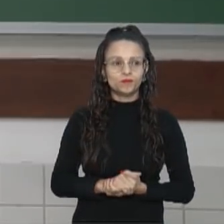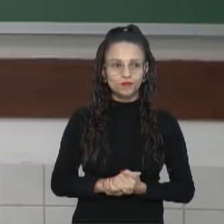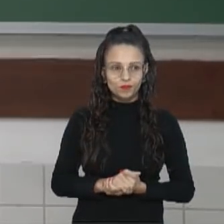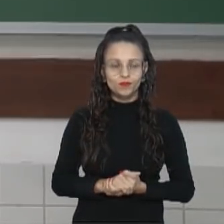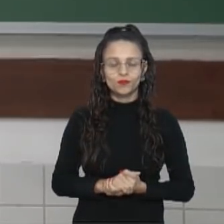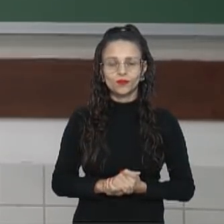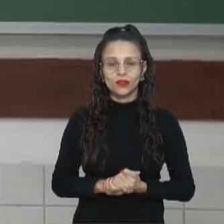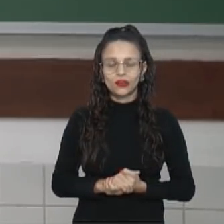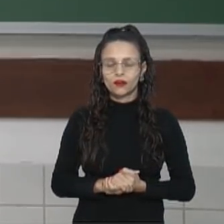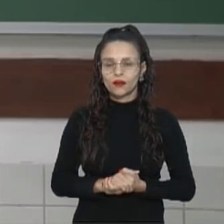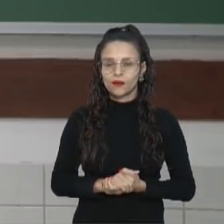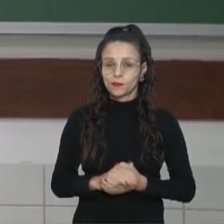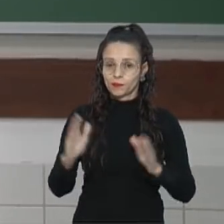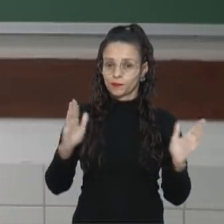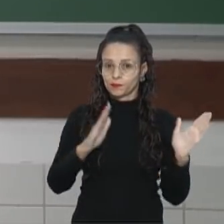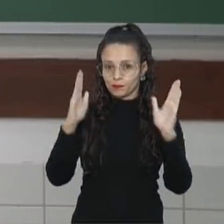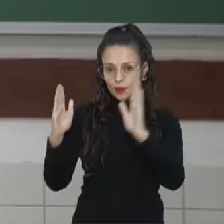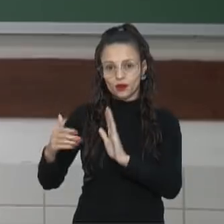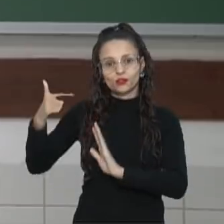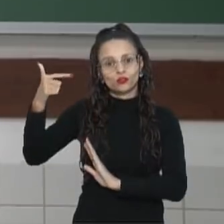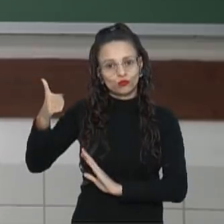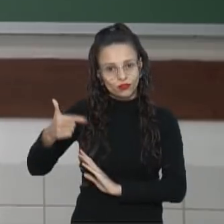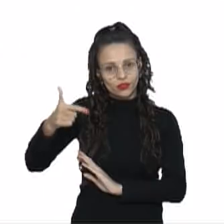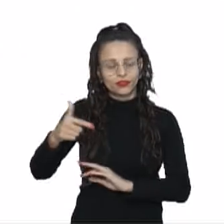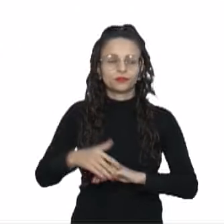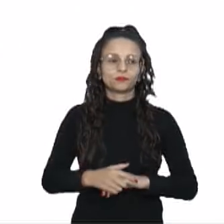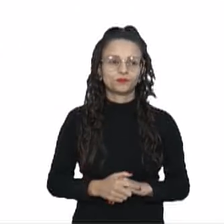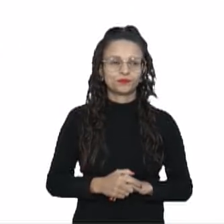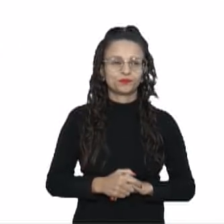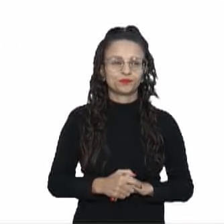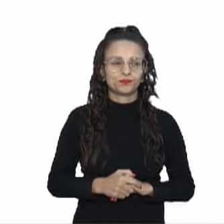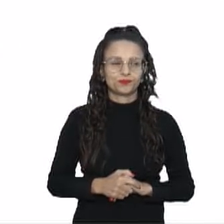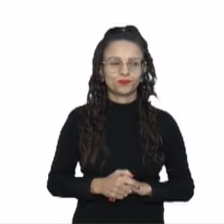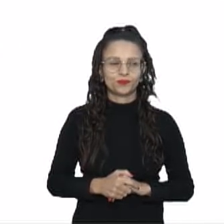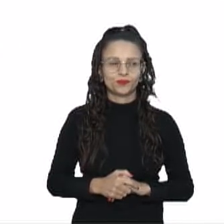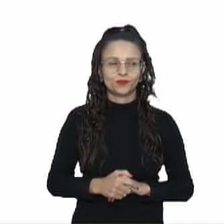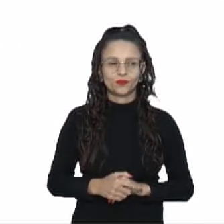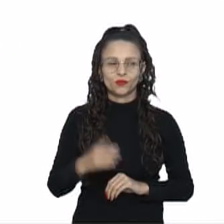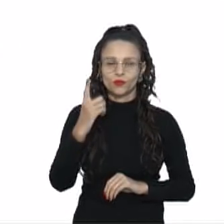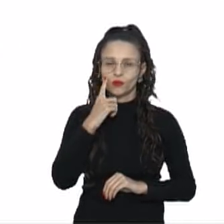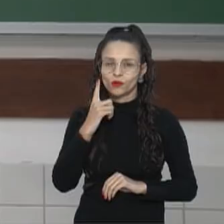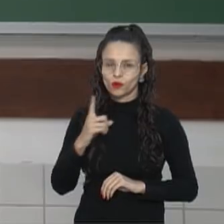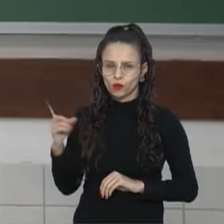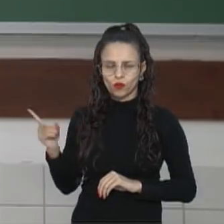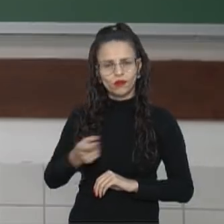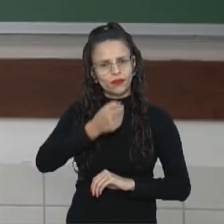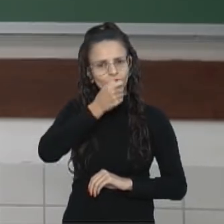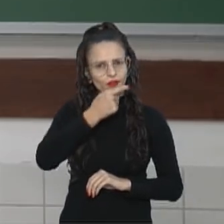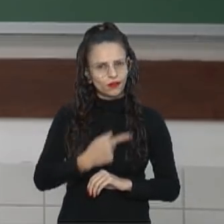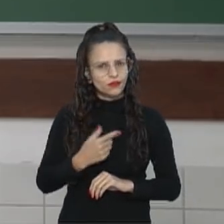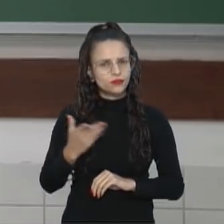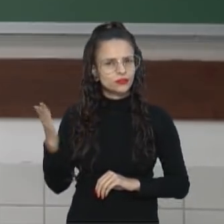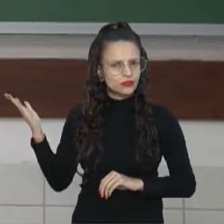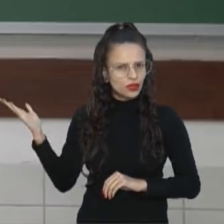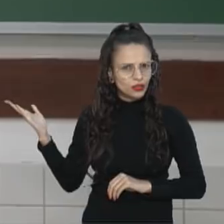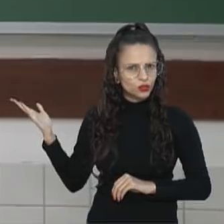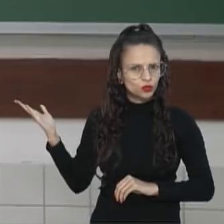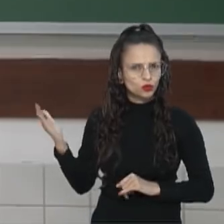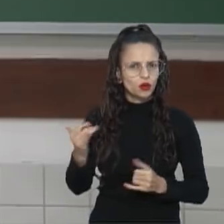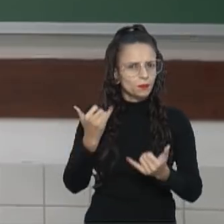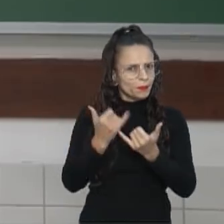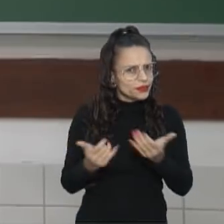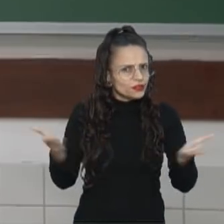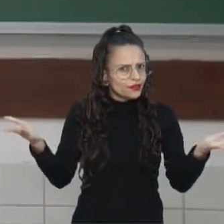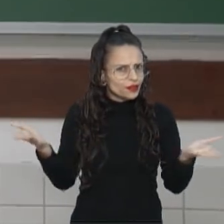hoje, com a parte 2, uma reportagem para vocês. Olha só que engraçado, pessoal. Parece que essa